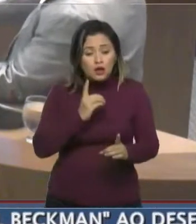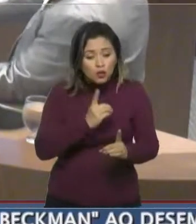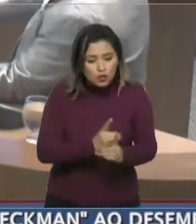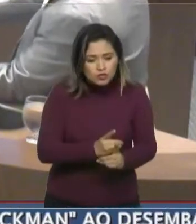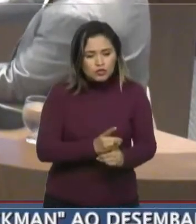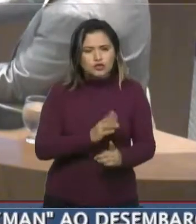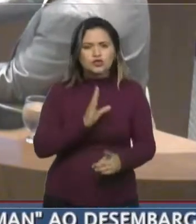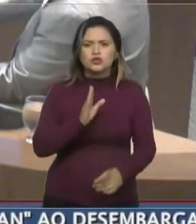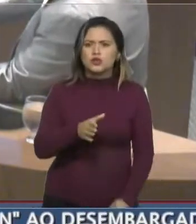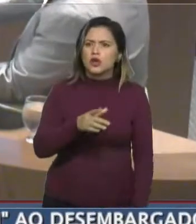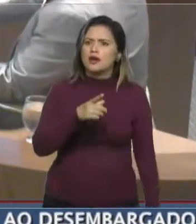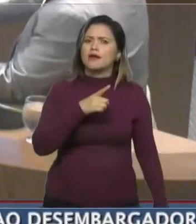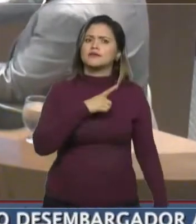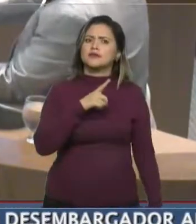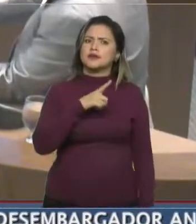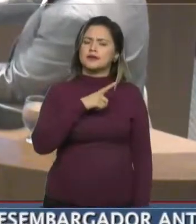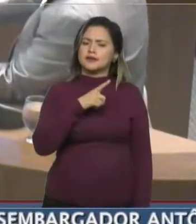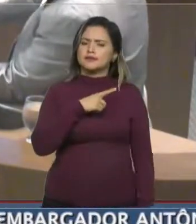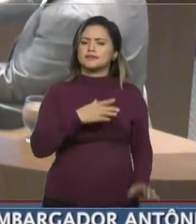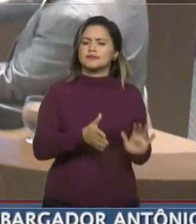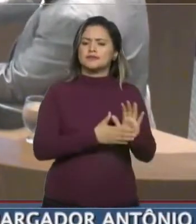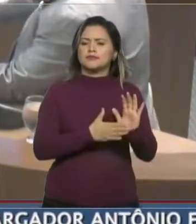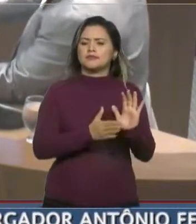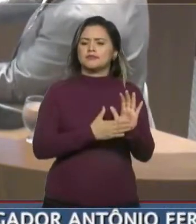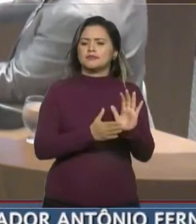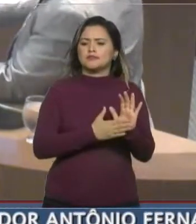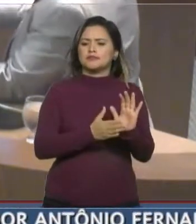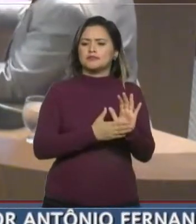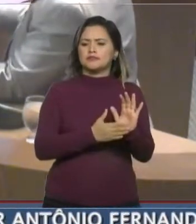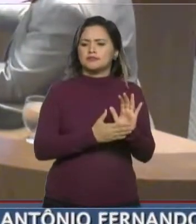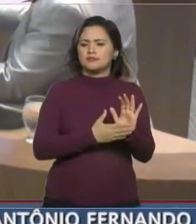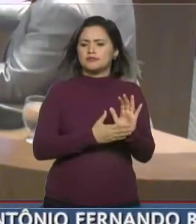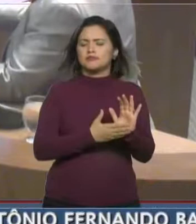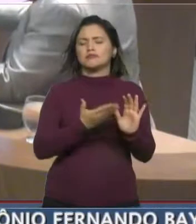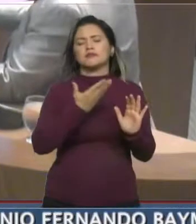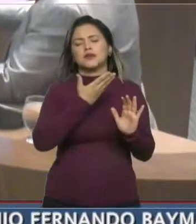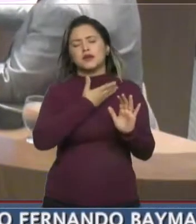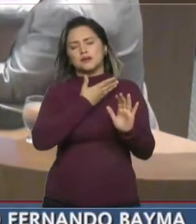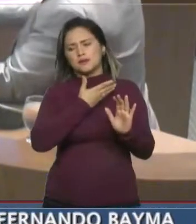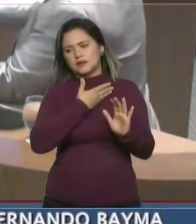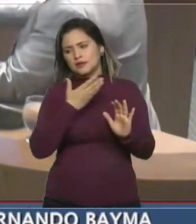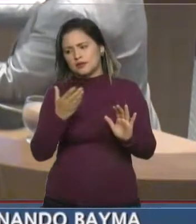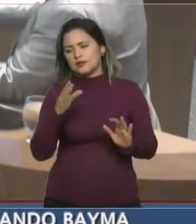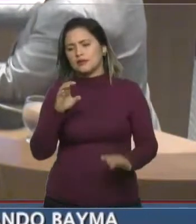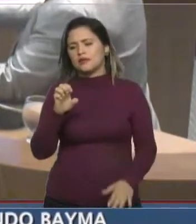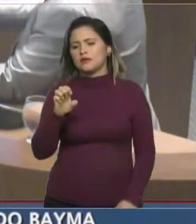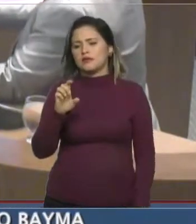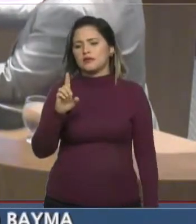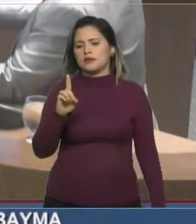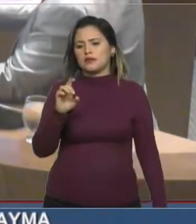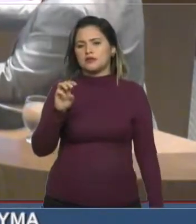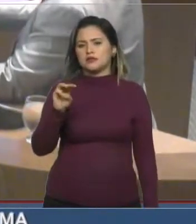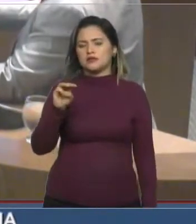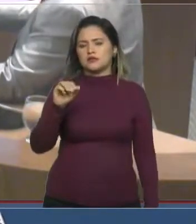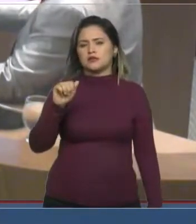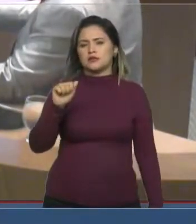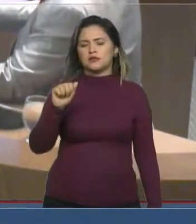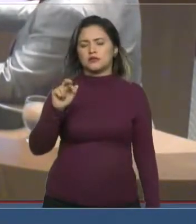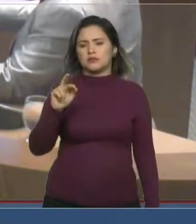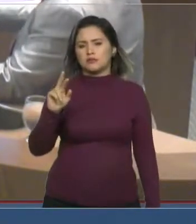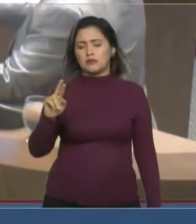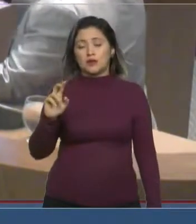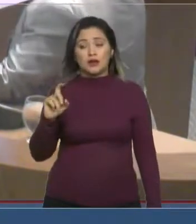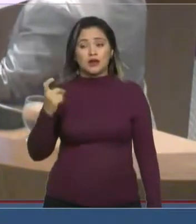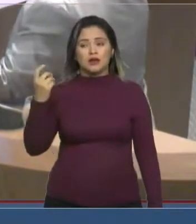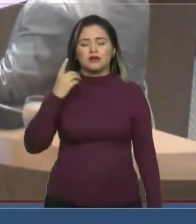existia por proposta do não menos meu querido amigo, na época deputado Edmar